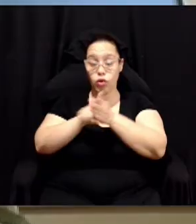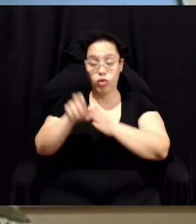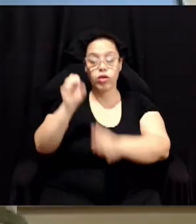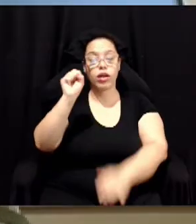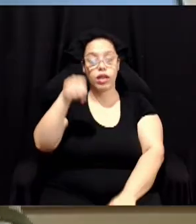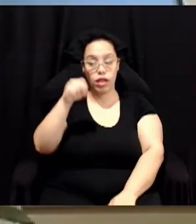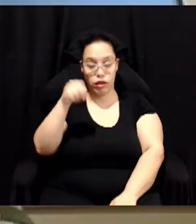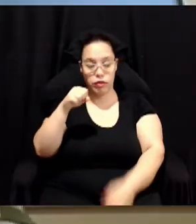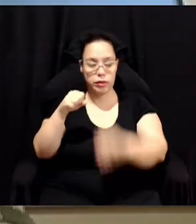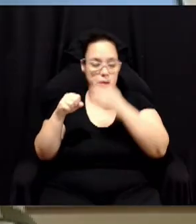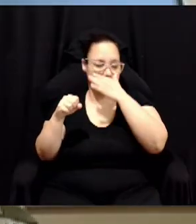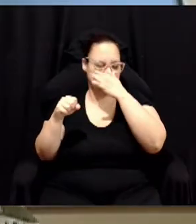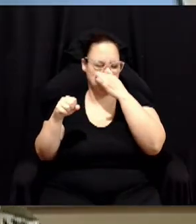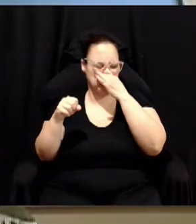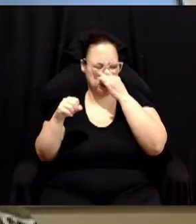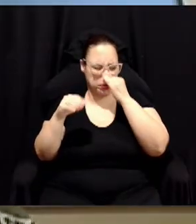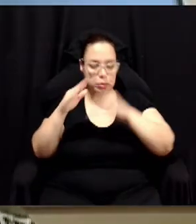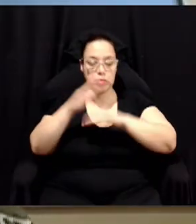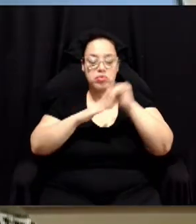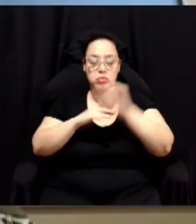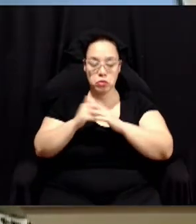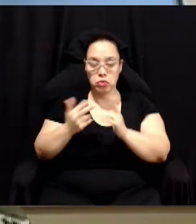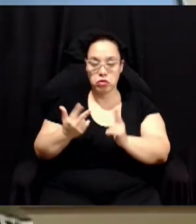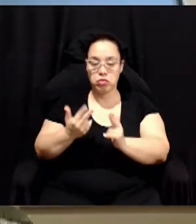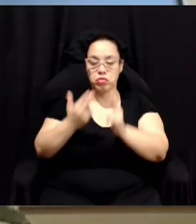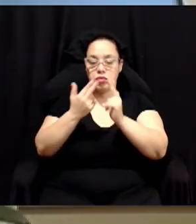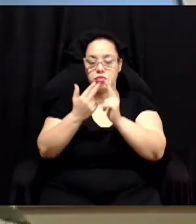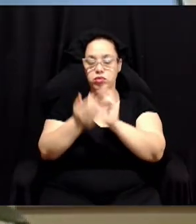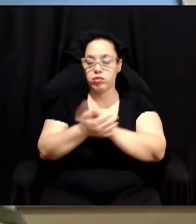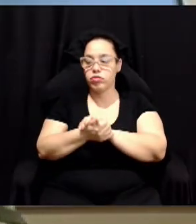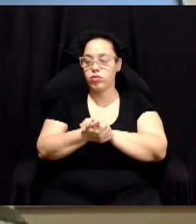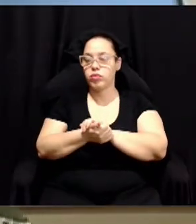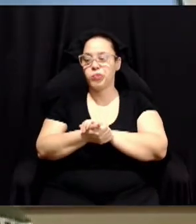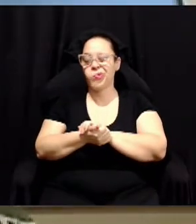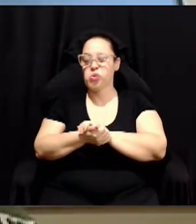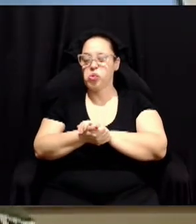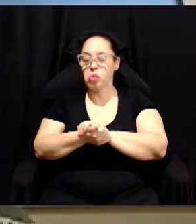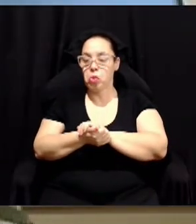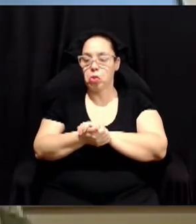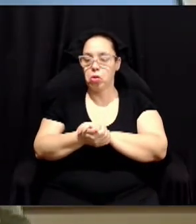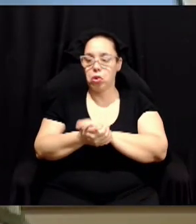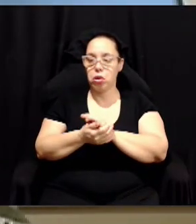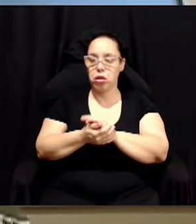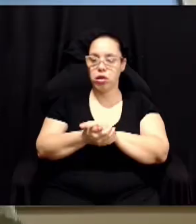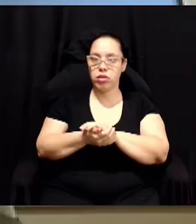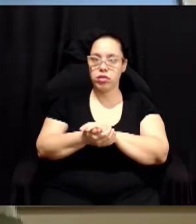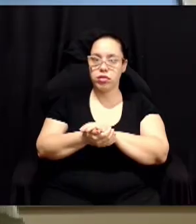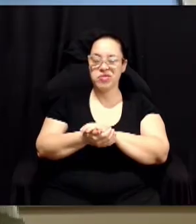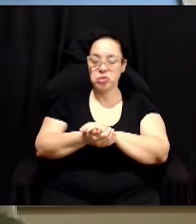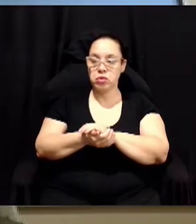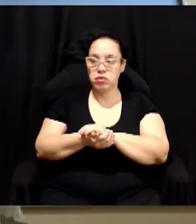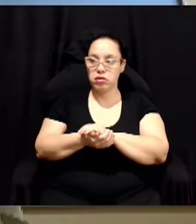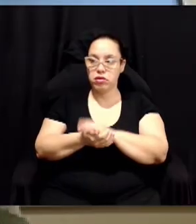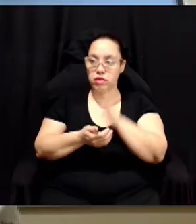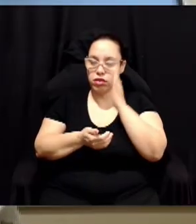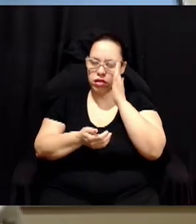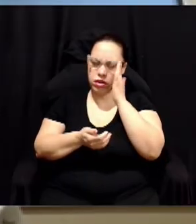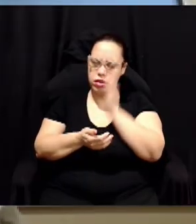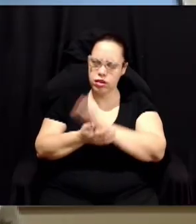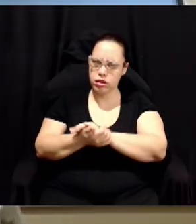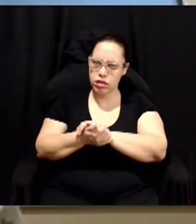existem tratamentos cirúrgicos. Os tratamentos cirúrgicos da doença de Parkinson vêm desde o começo dos